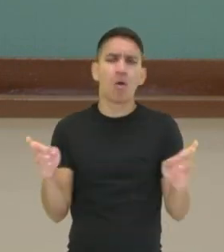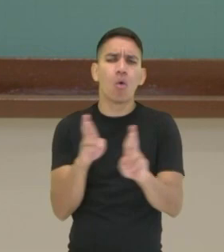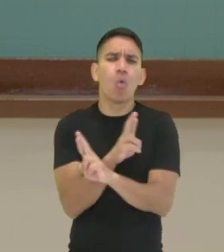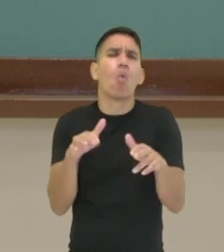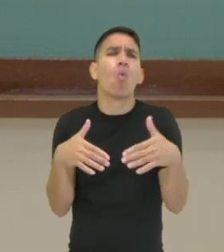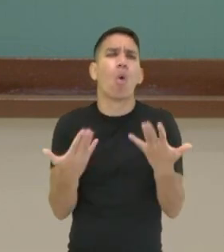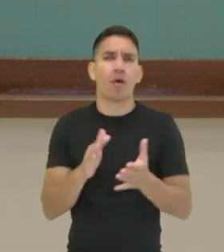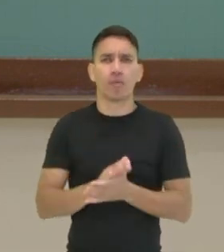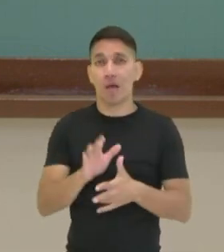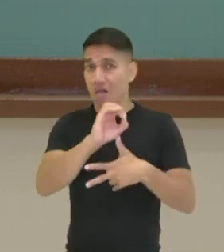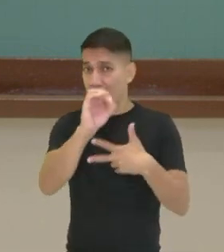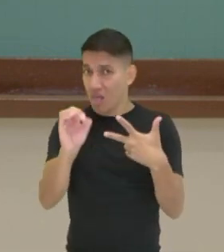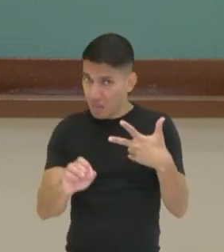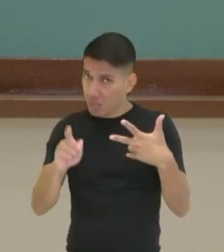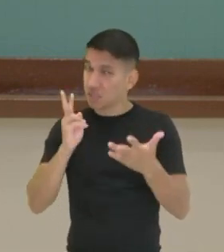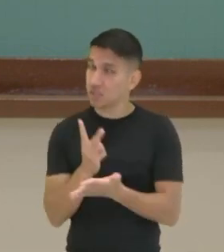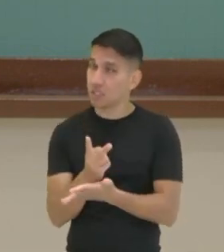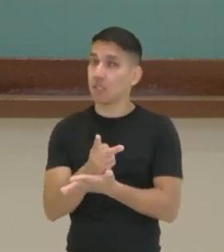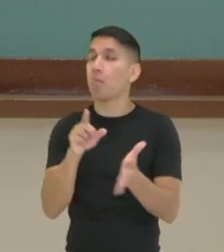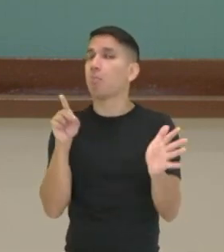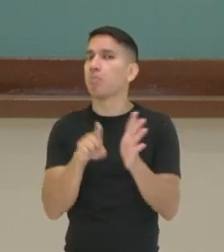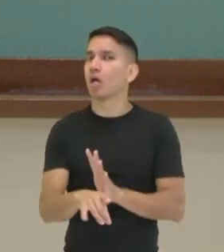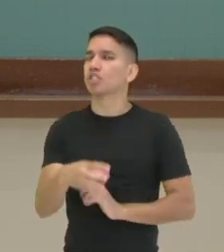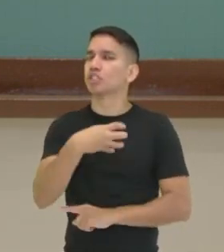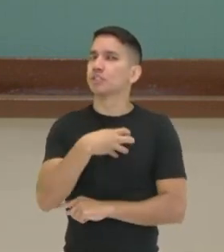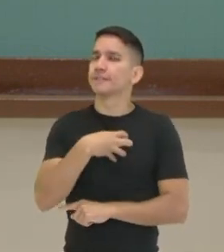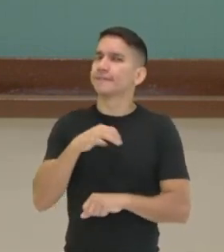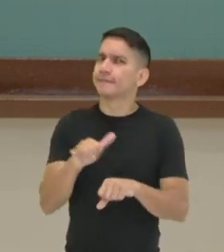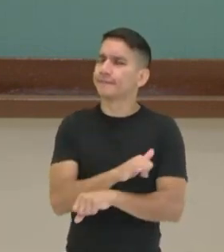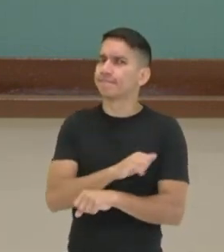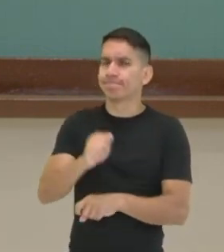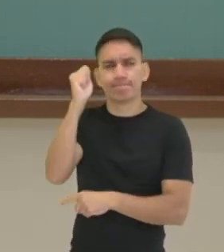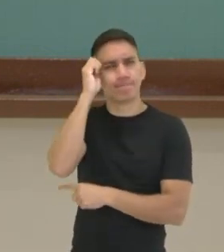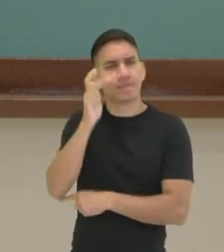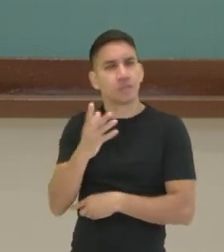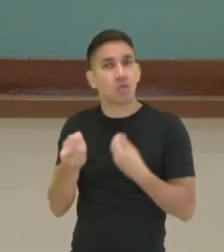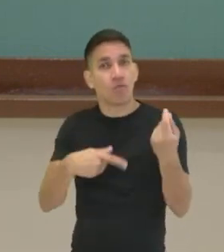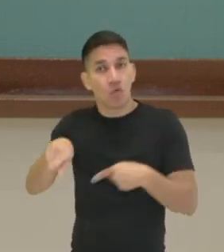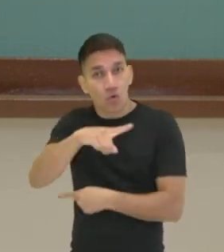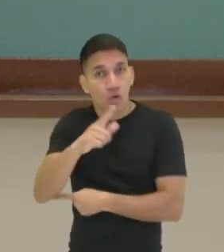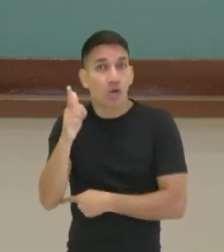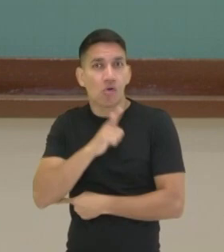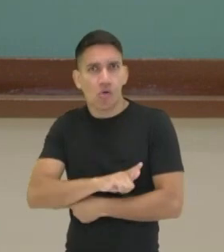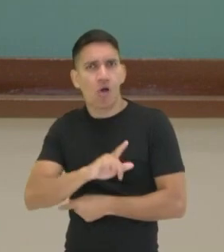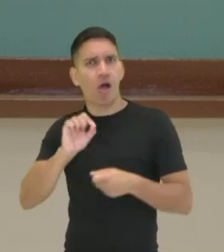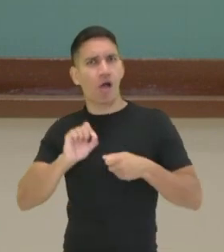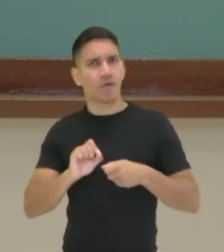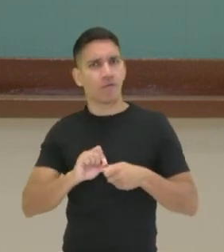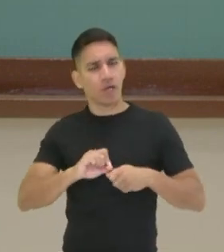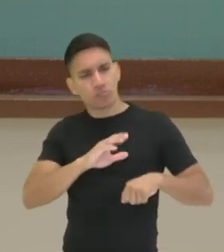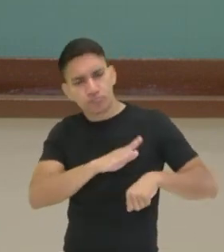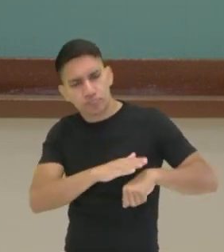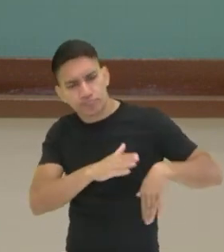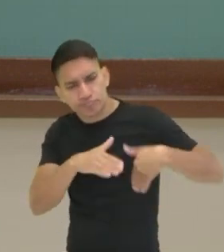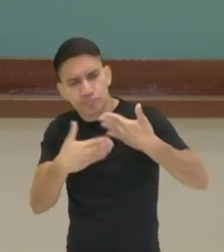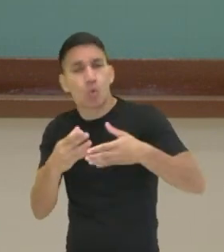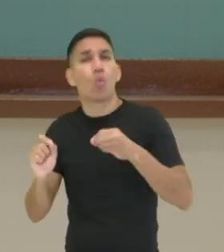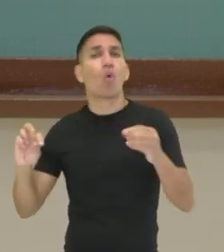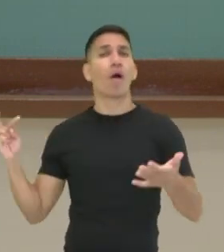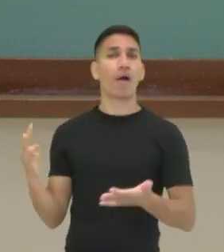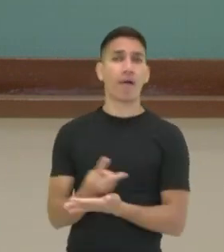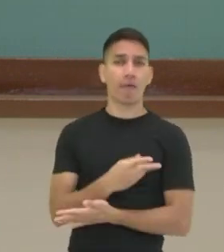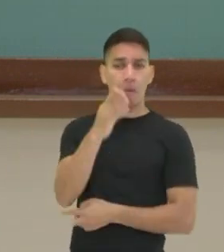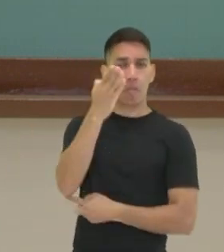O Enem pergunta de uma maneira assim muito inteligente para você situar em todos esses momentos, né, tudo que está acontecendo